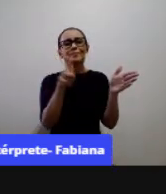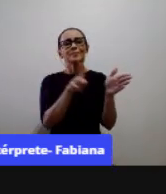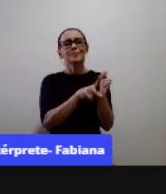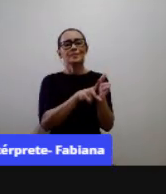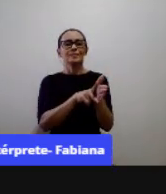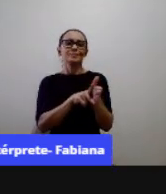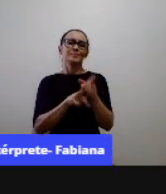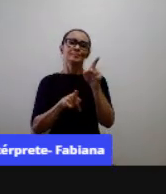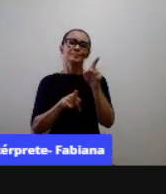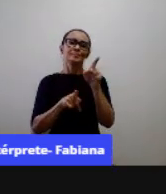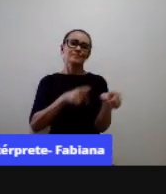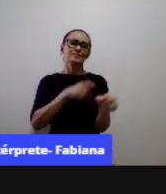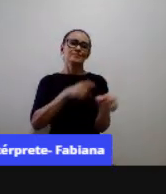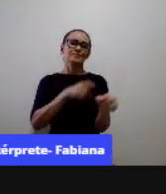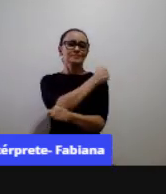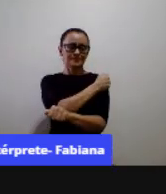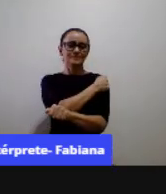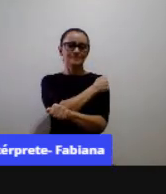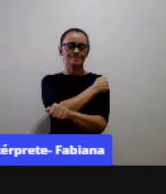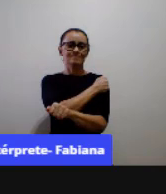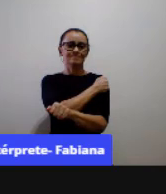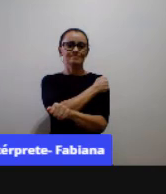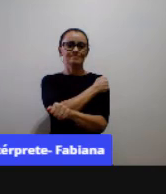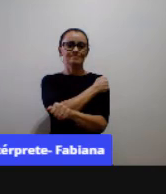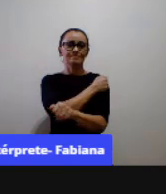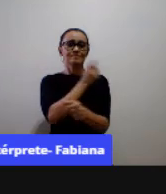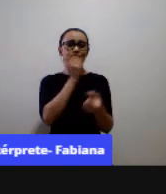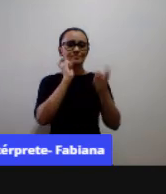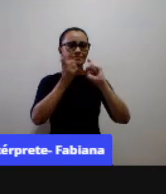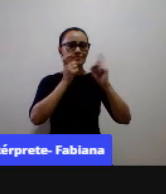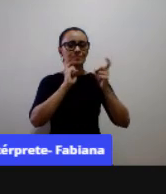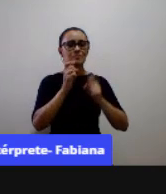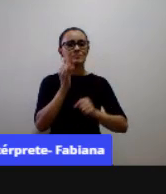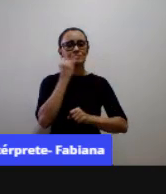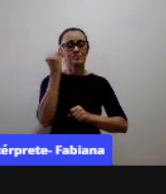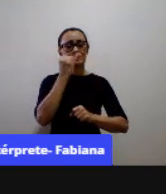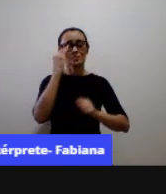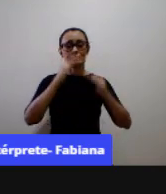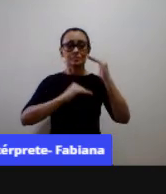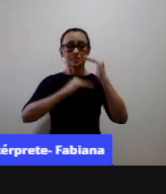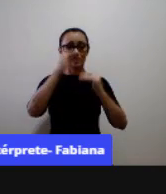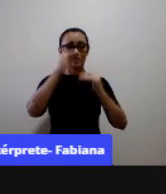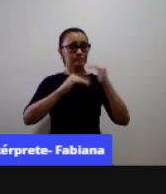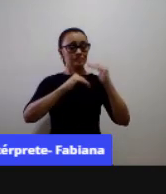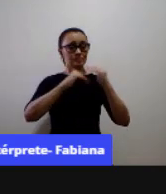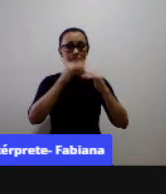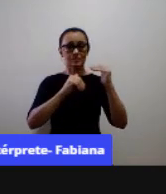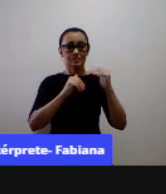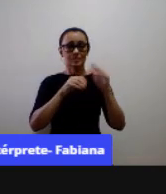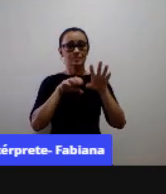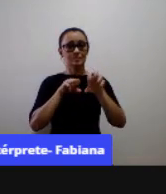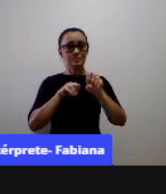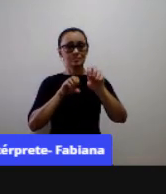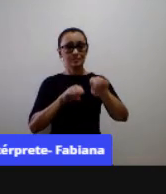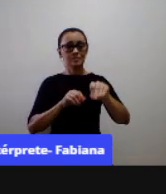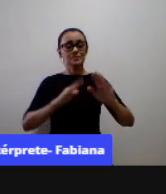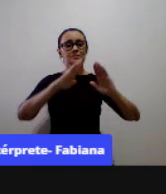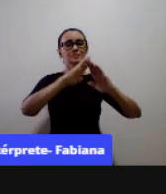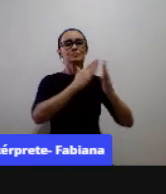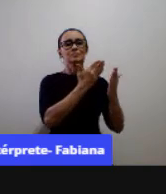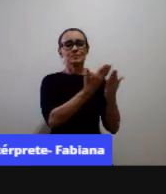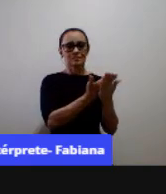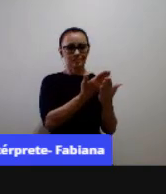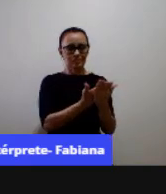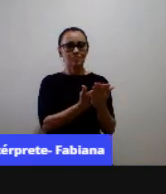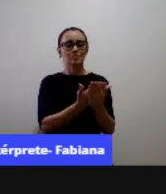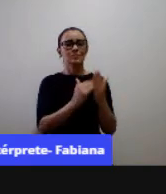reunião, ela precisa ser feita com profissionais da educação, da unidade escolar em que ele está inserido. Esses